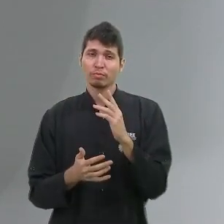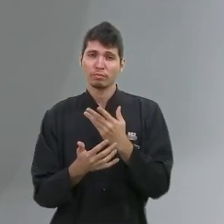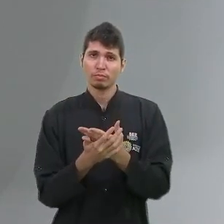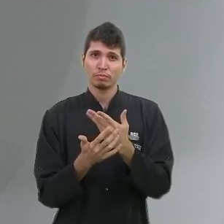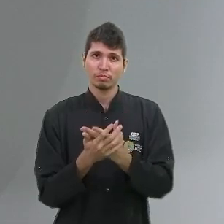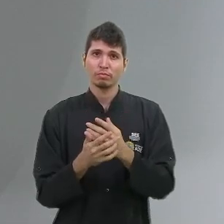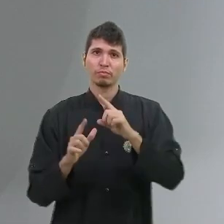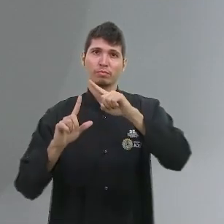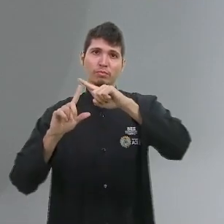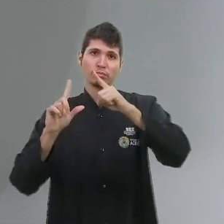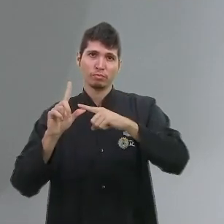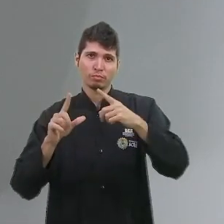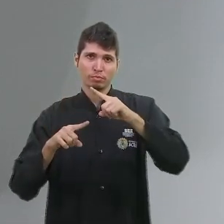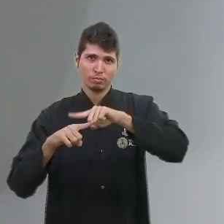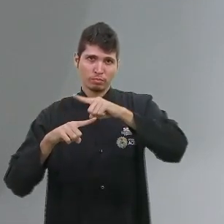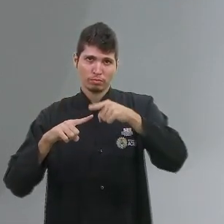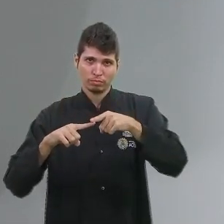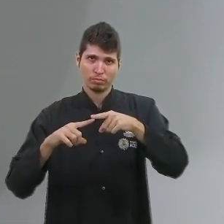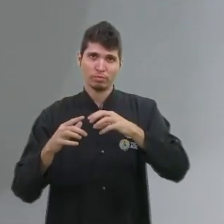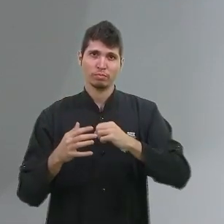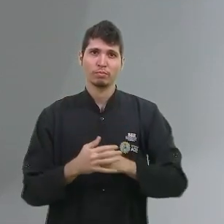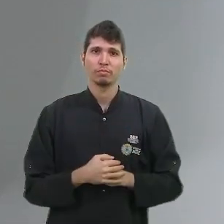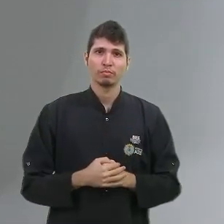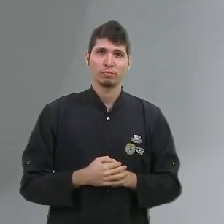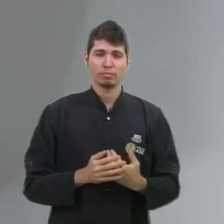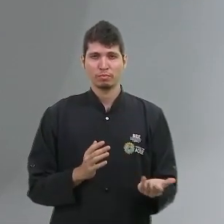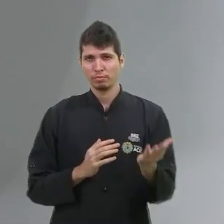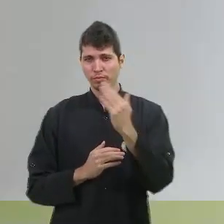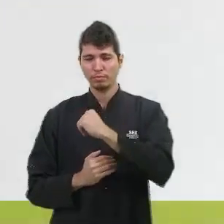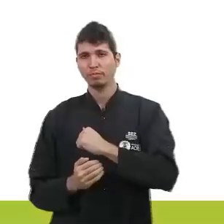os ângulos suplementares. Me acompanhe.